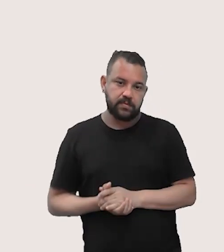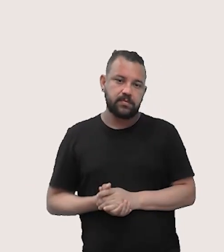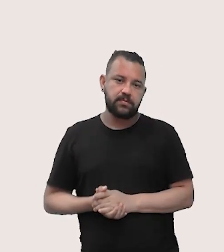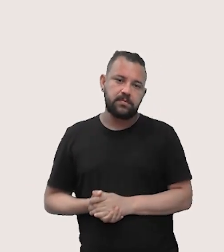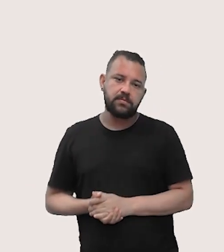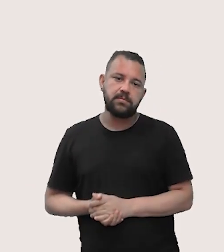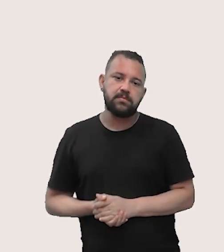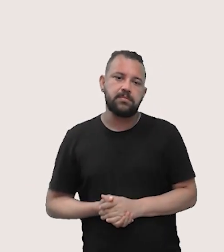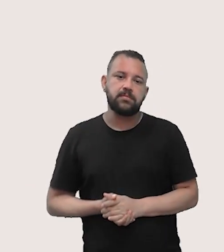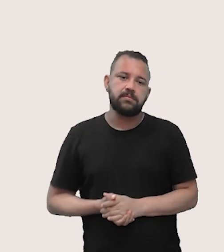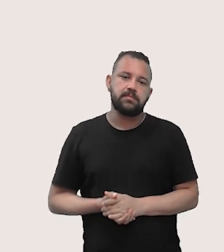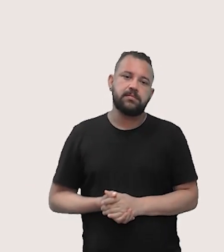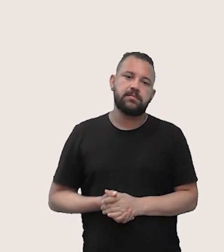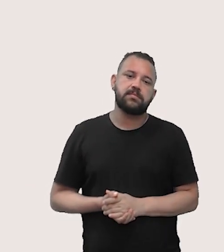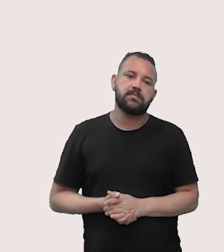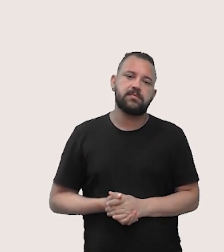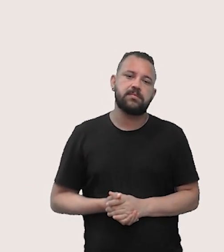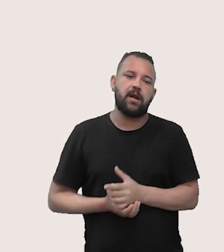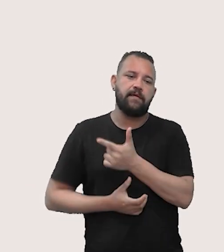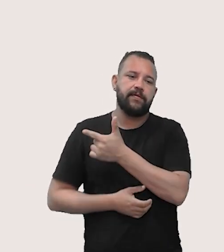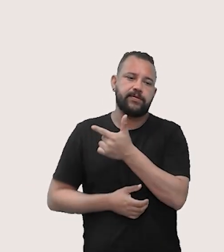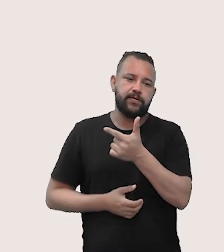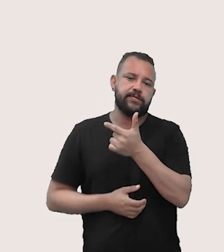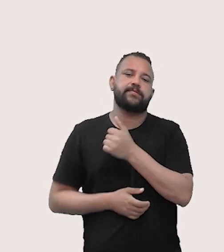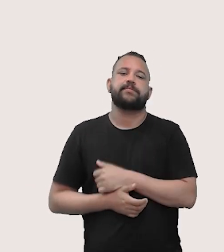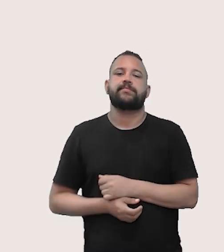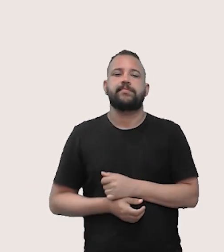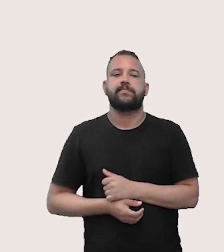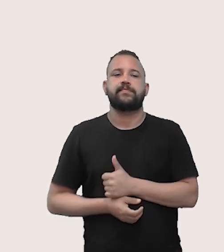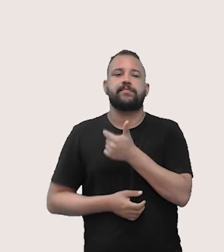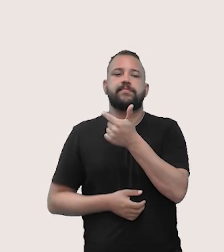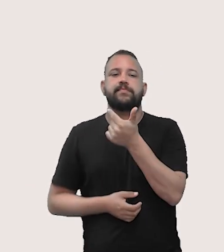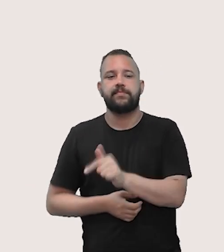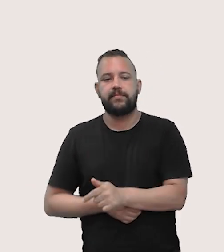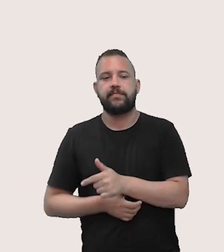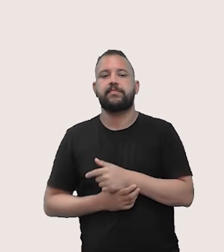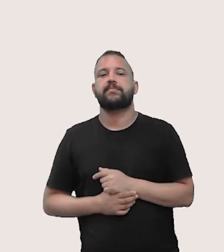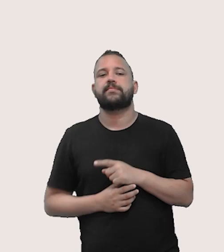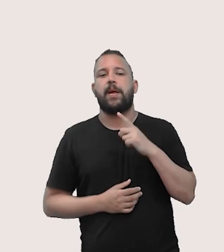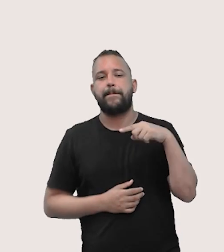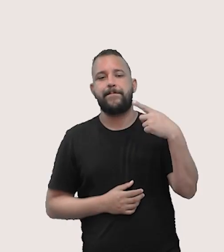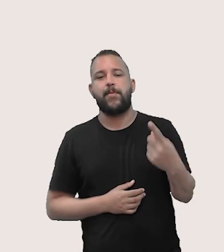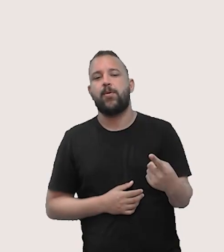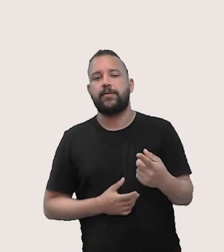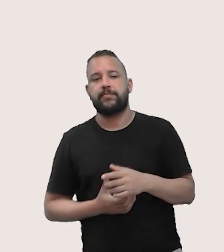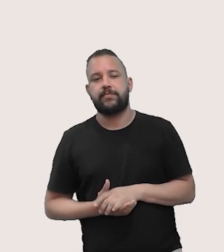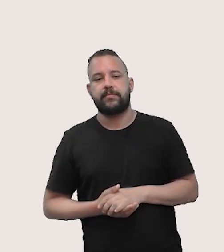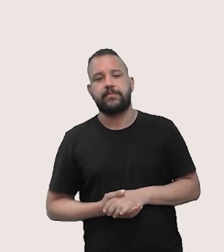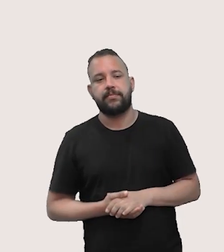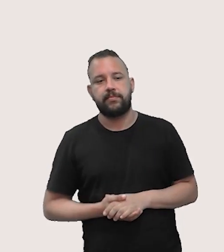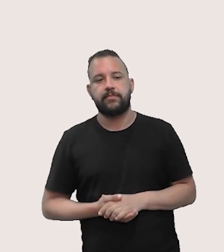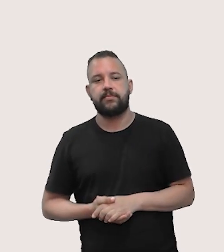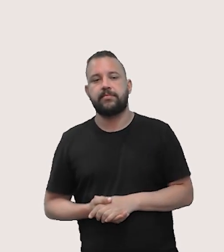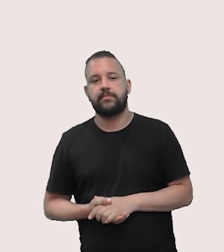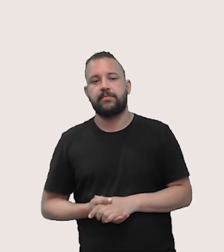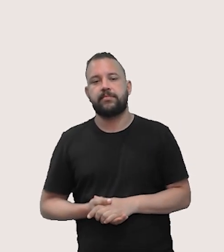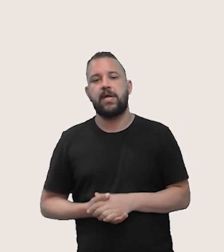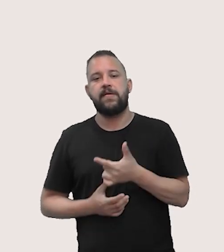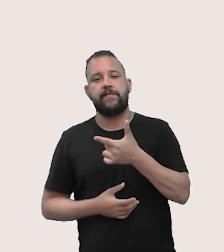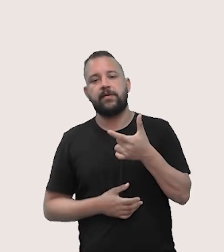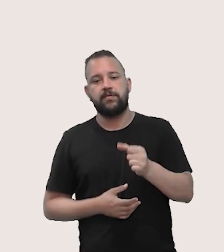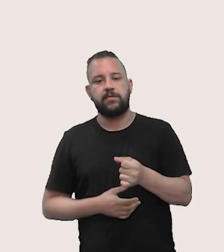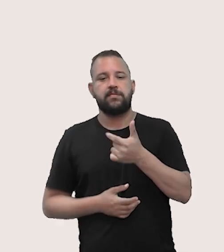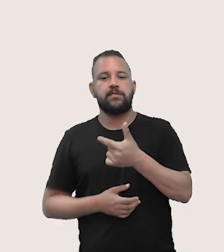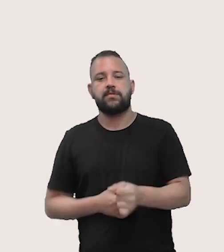Por exemplo, 22 está ali. A próxima idade em ordem crescente, 27, 28,